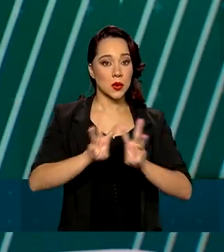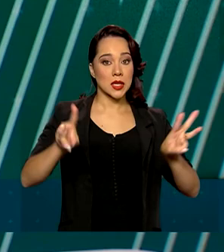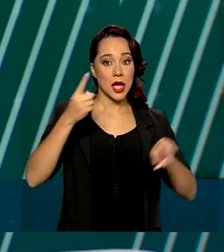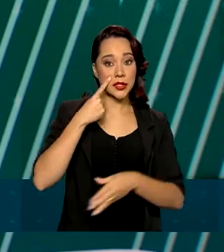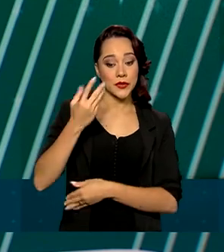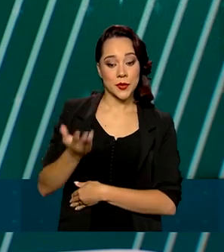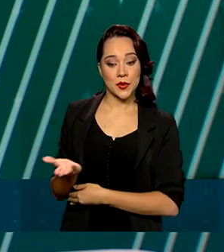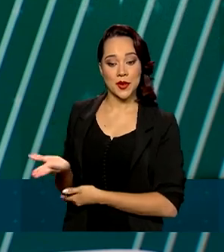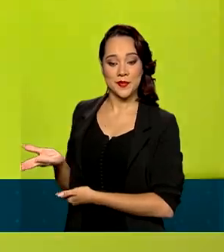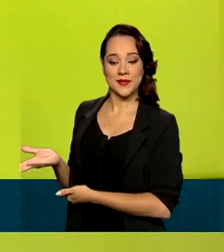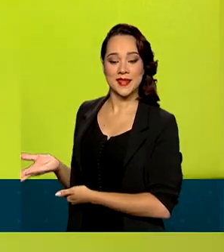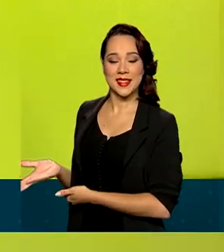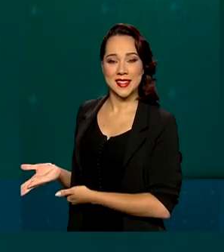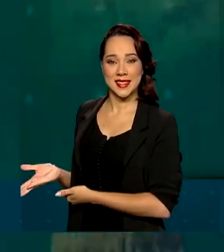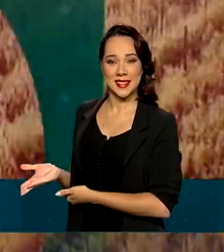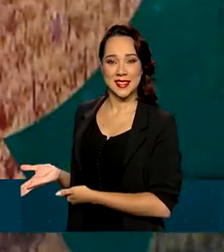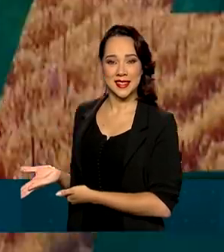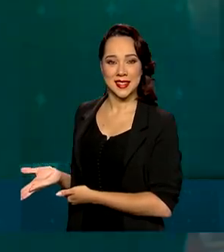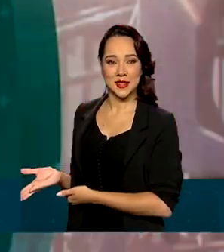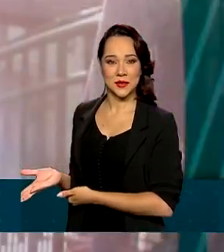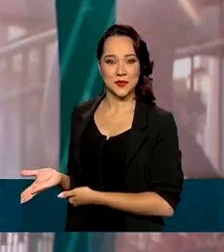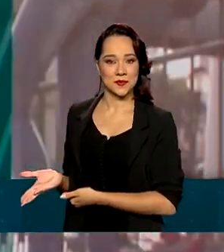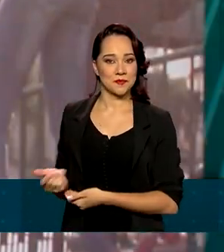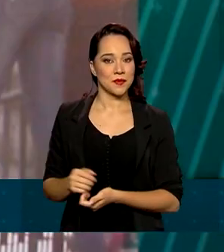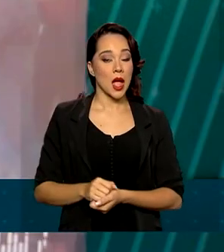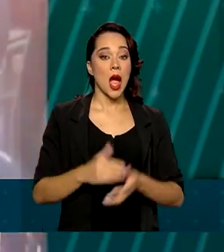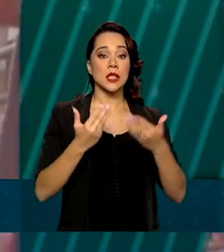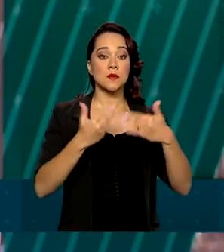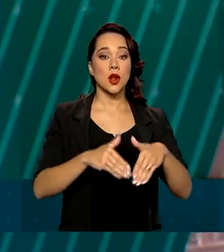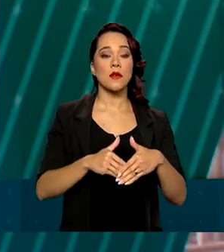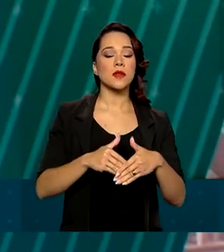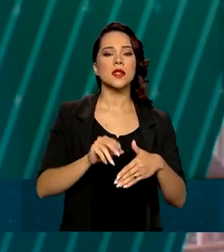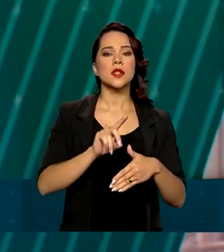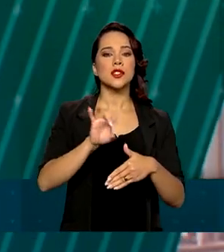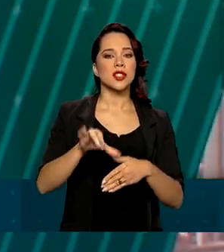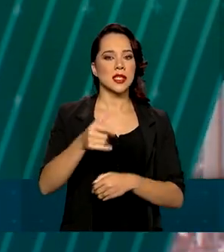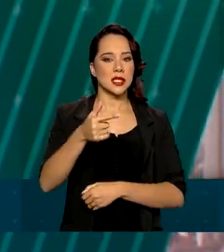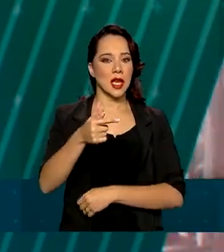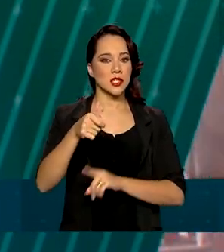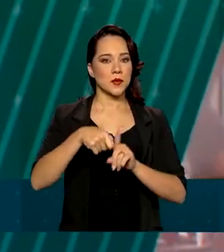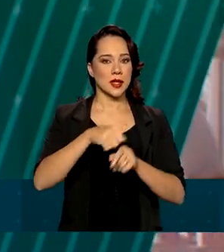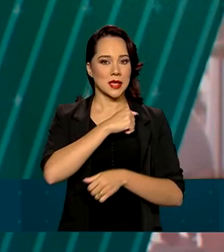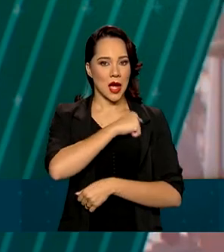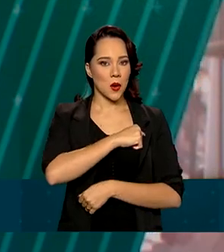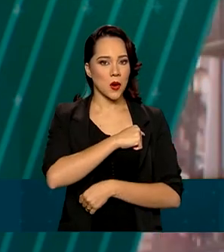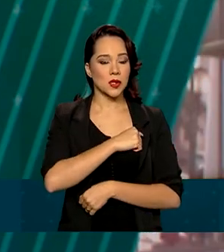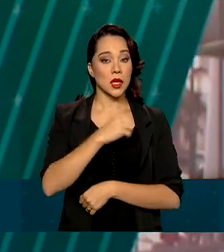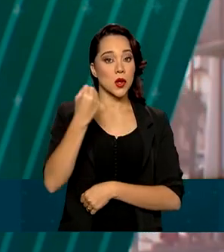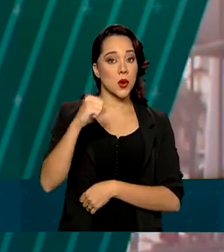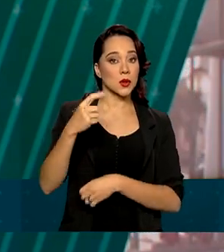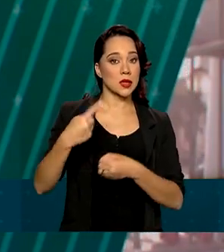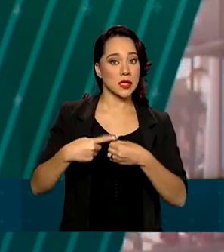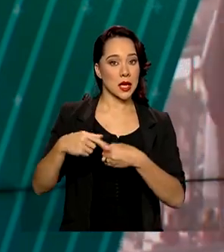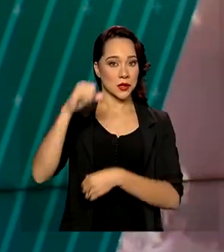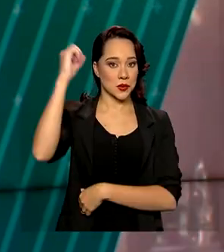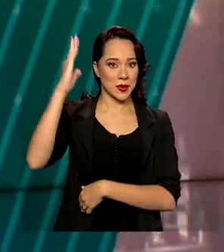revalida. Inep.gov.br as provas vão ser aplicadas no dia sete de agosto em oito cidades